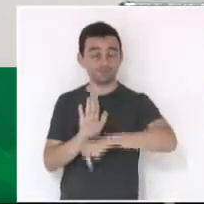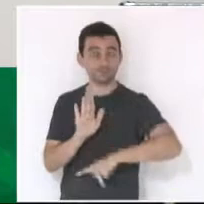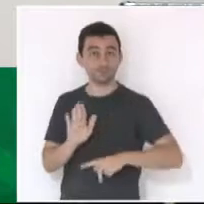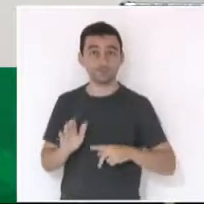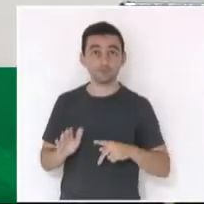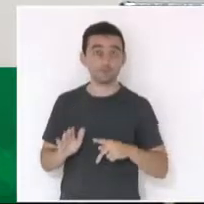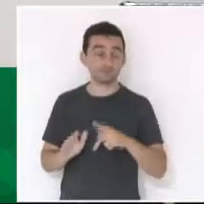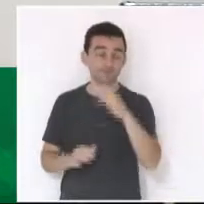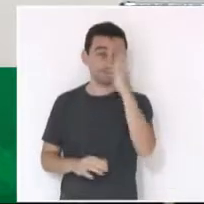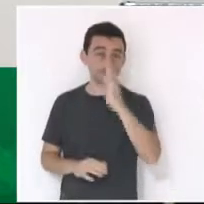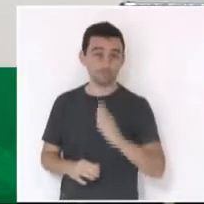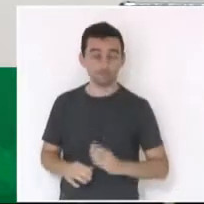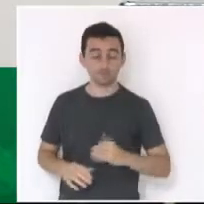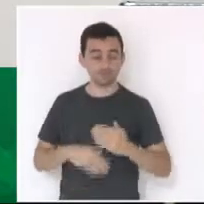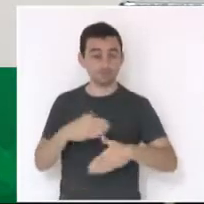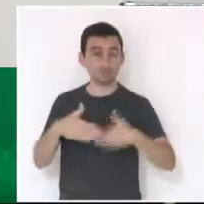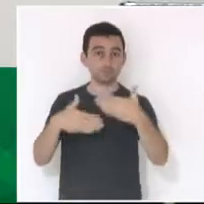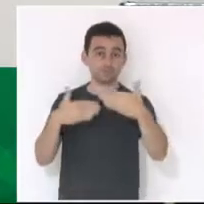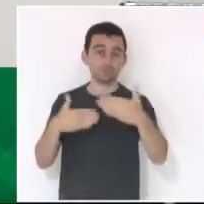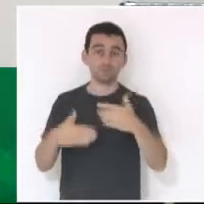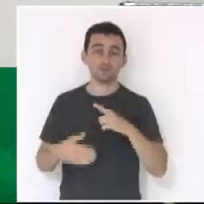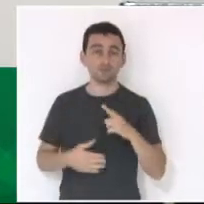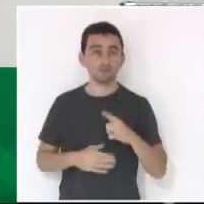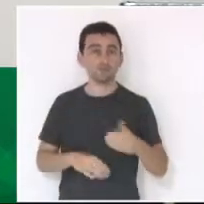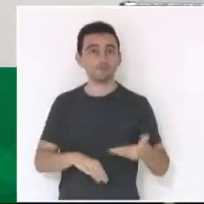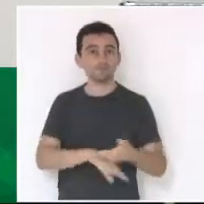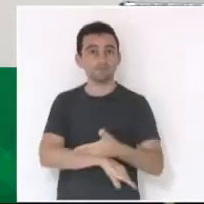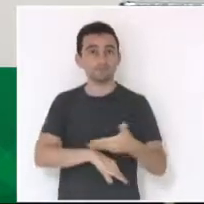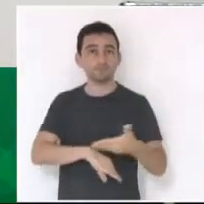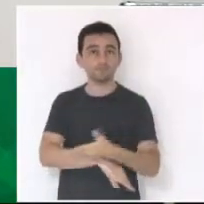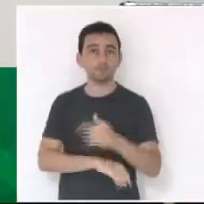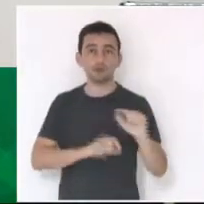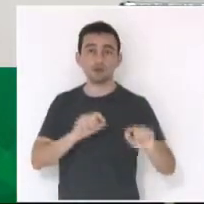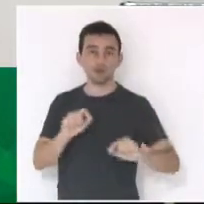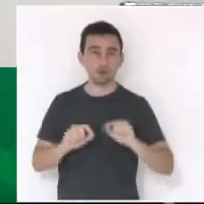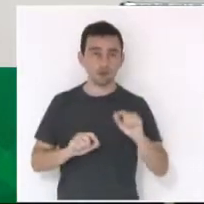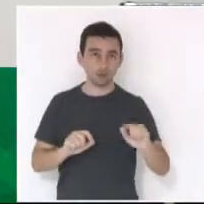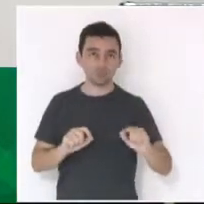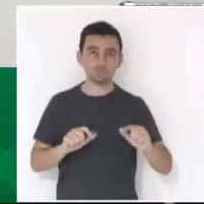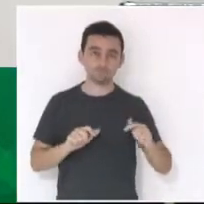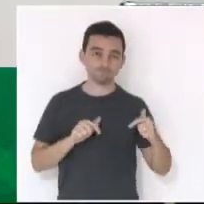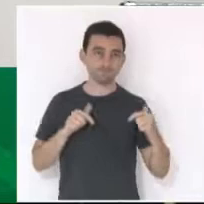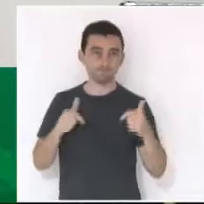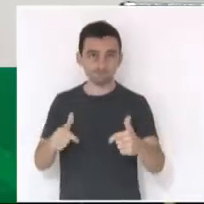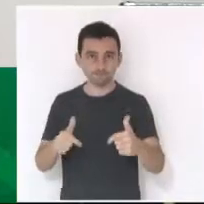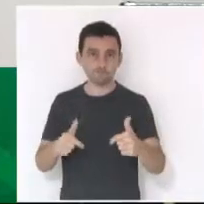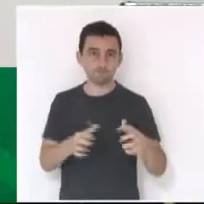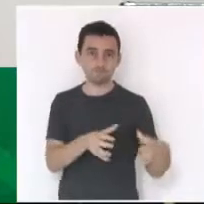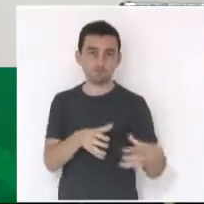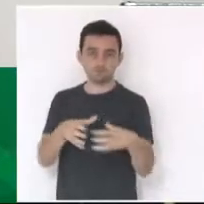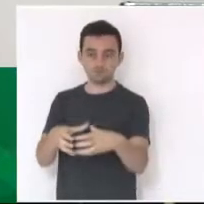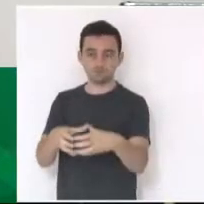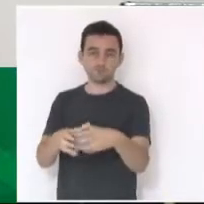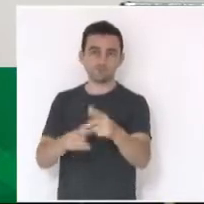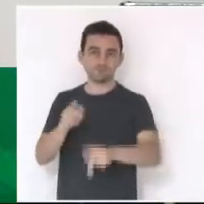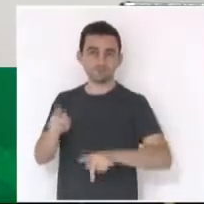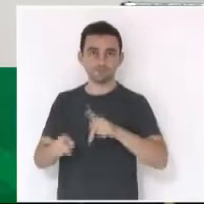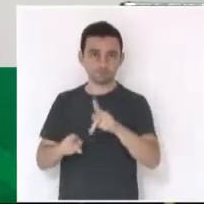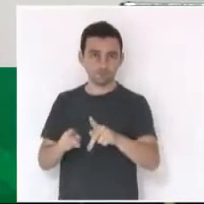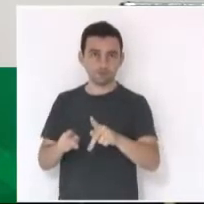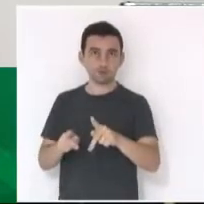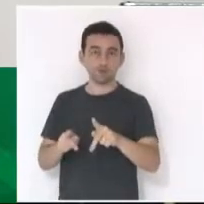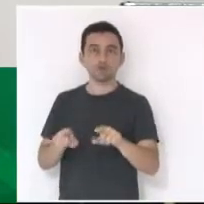Desenvolvimento deve contar com a participação das forças populares e Progressista Conta as